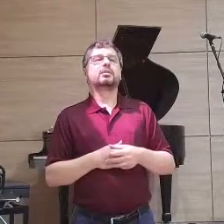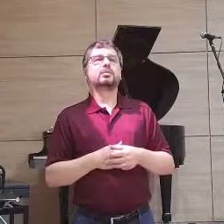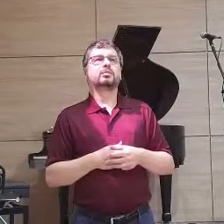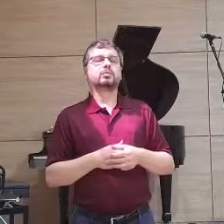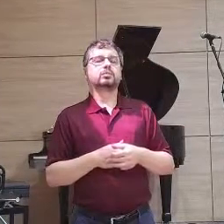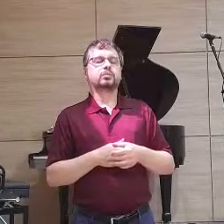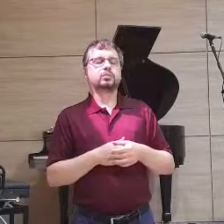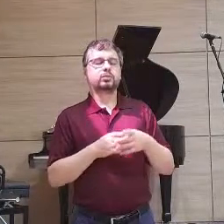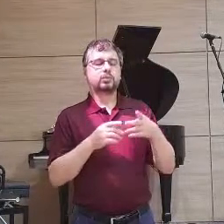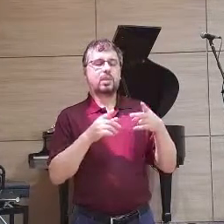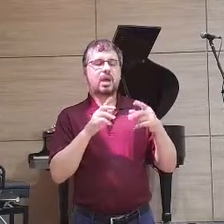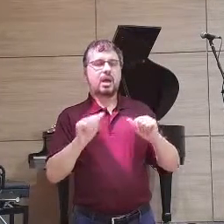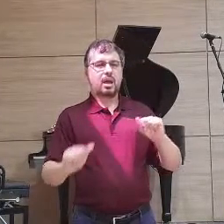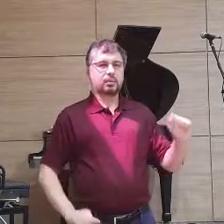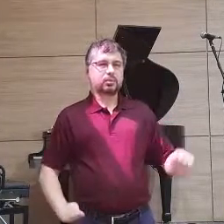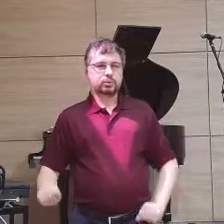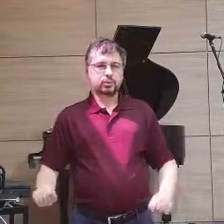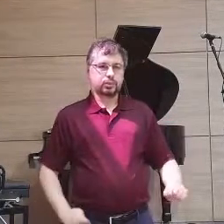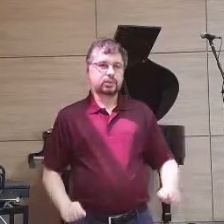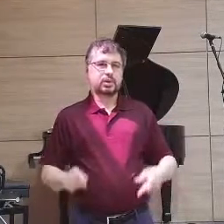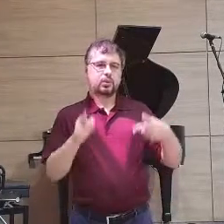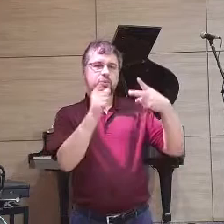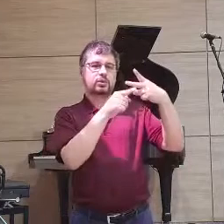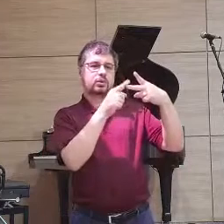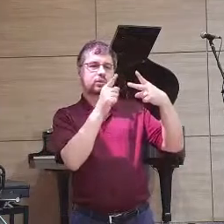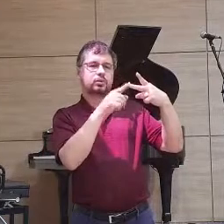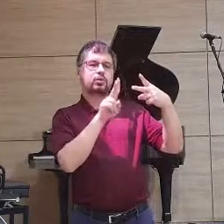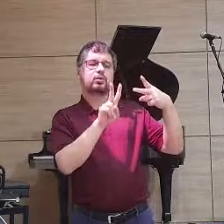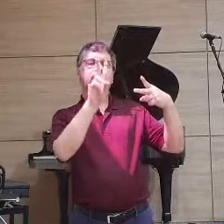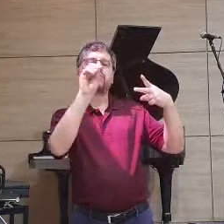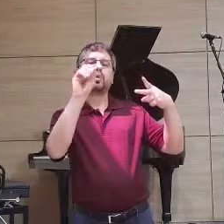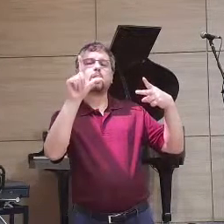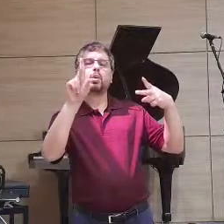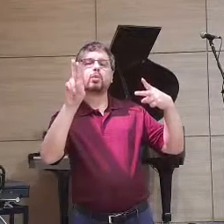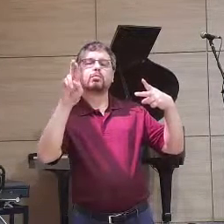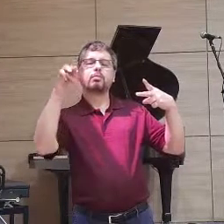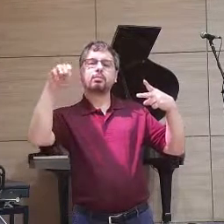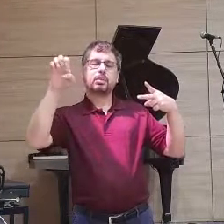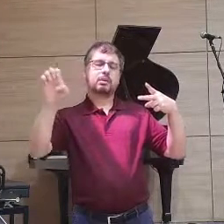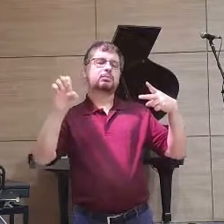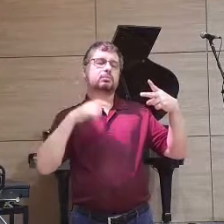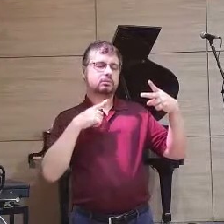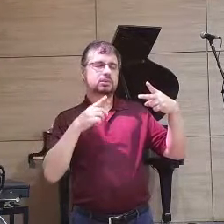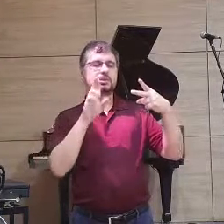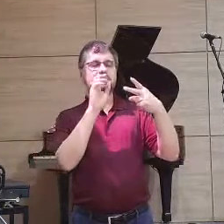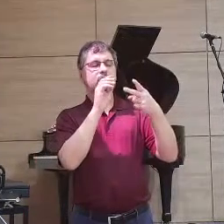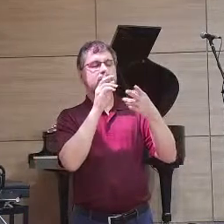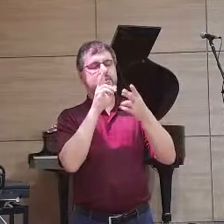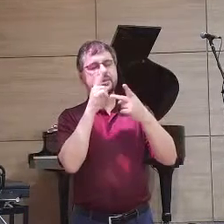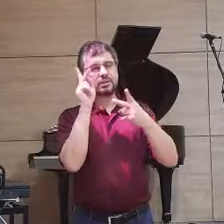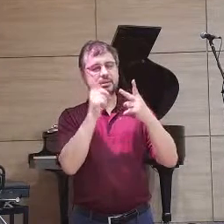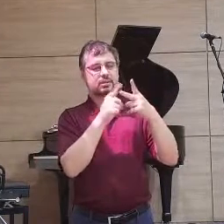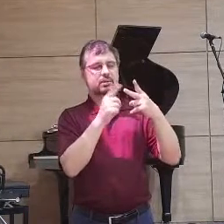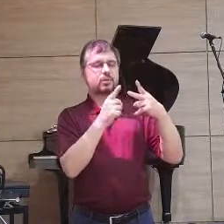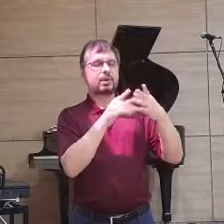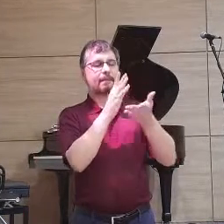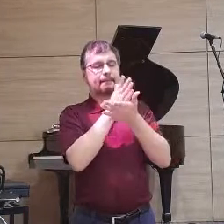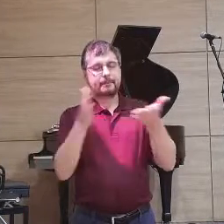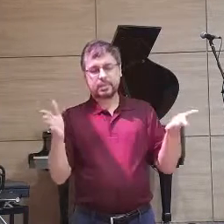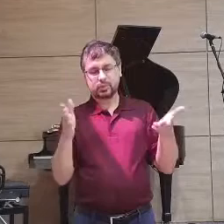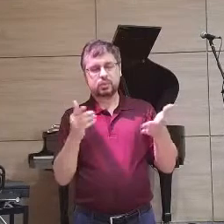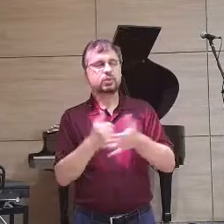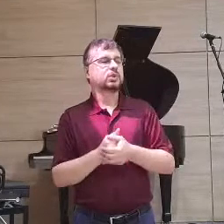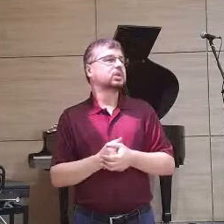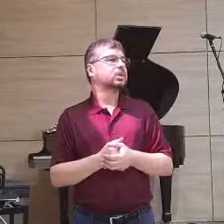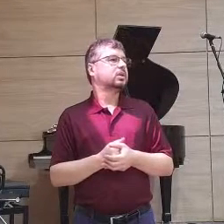segundo volume onde o Lucas vai mostrar os atos da igreja do Senhor Jesus Cristo para esse Teófilo Ok essa é uma informação